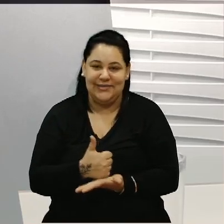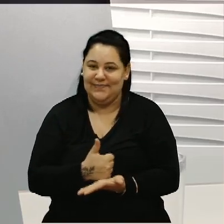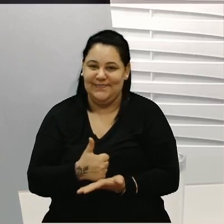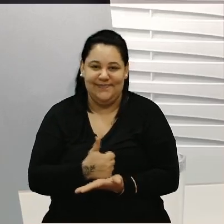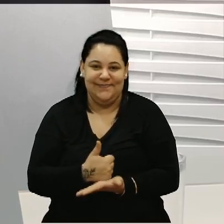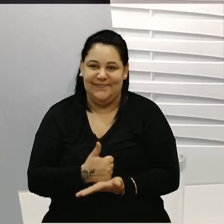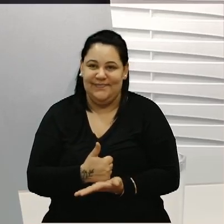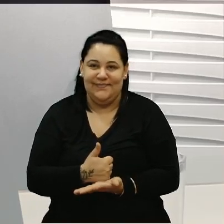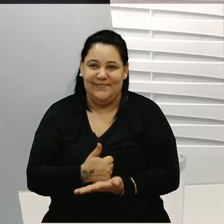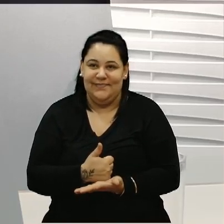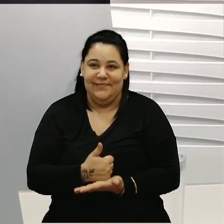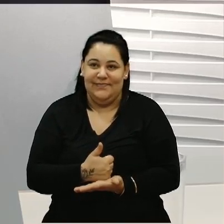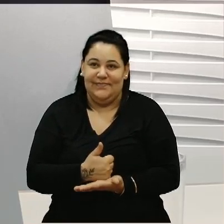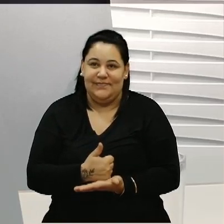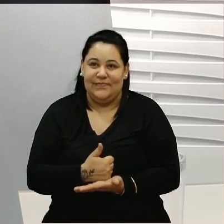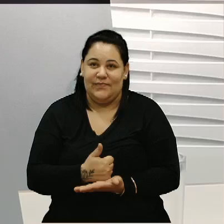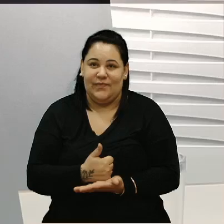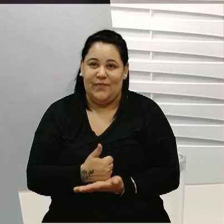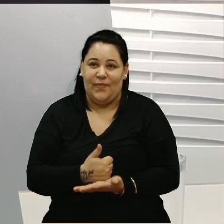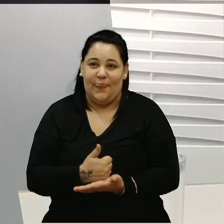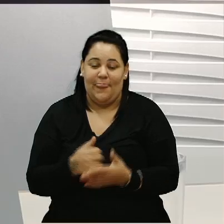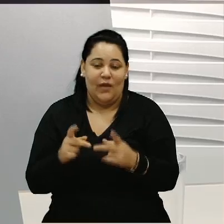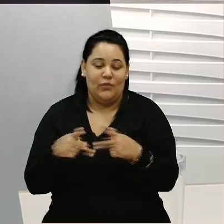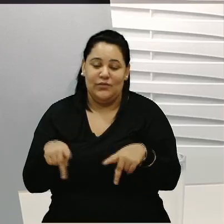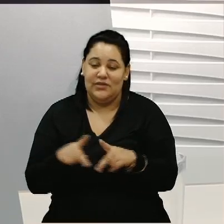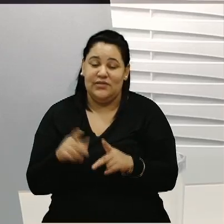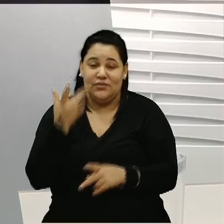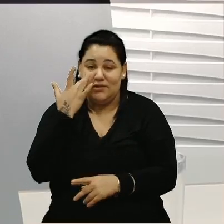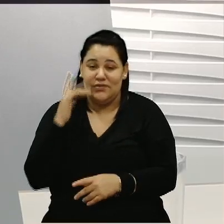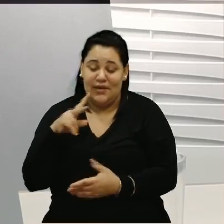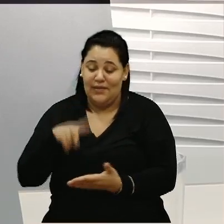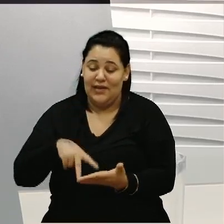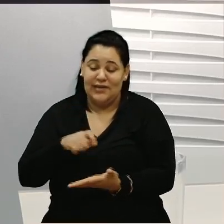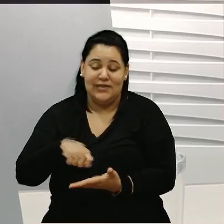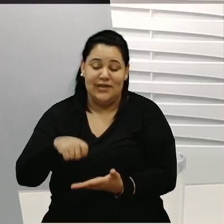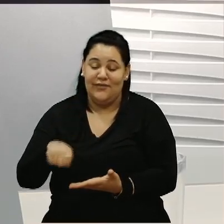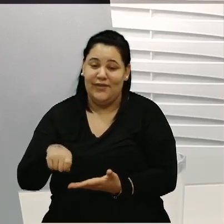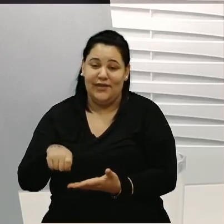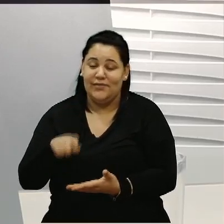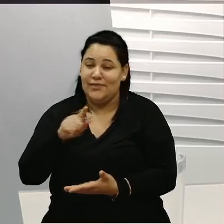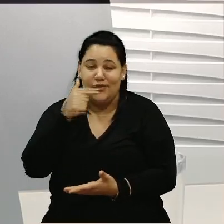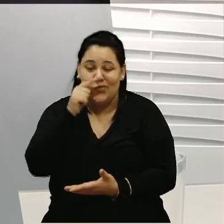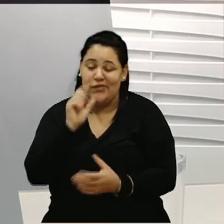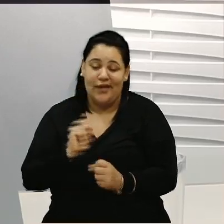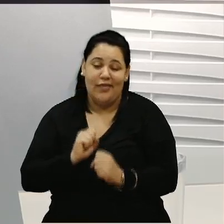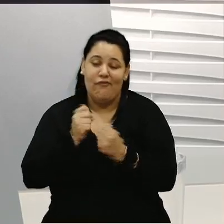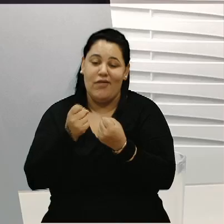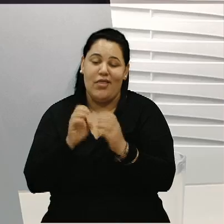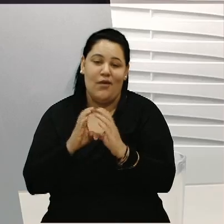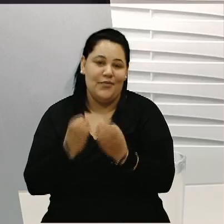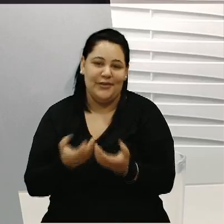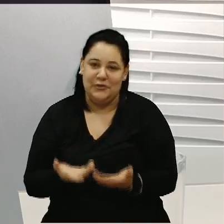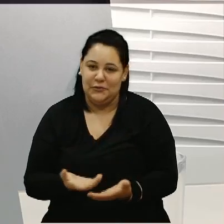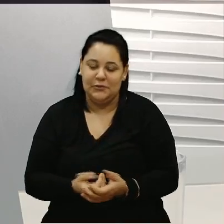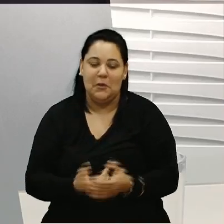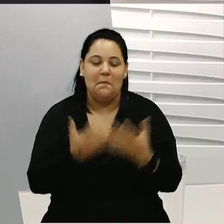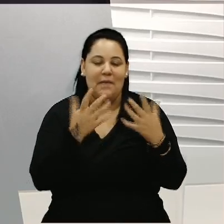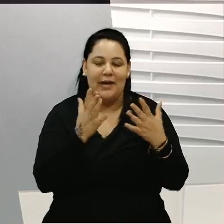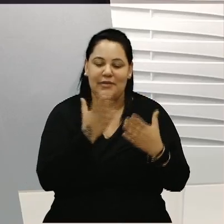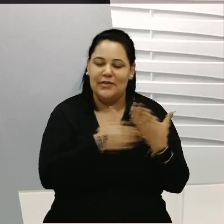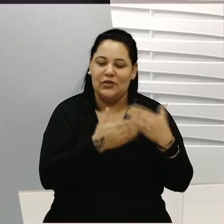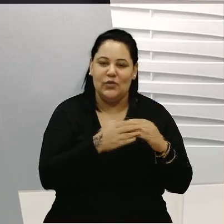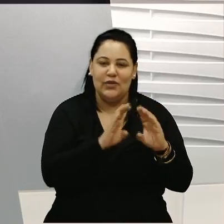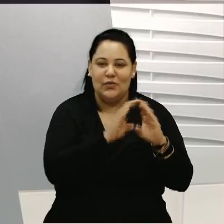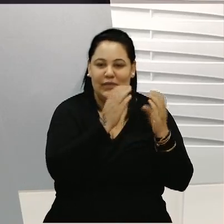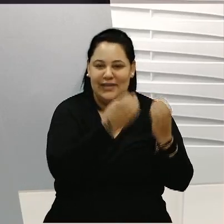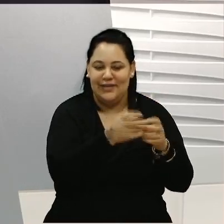Hoje um povo que não sabe ler nem escrever, um povo indefeso perante a sociedade. Então, parabéns à comunidade de Fazenda Souza, a Vila Oliva, enfim,